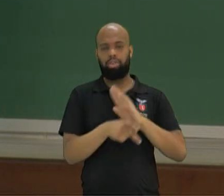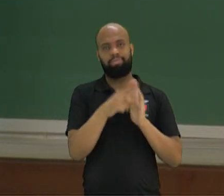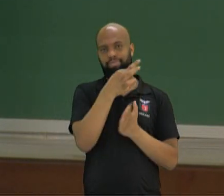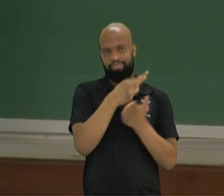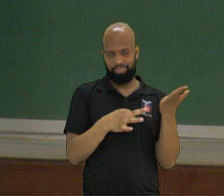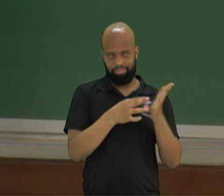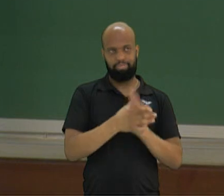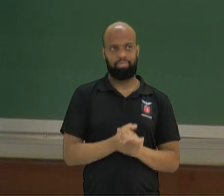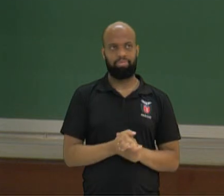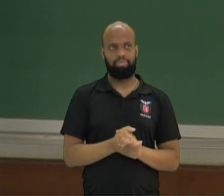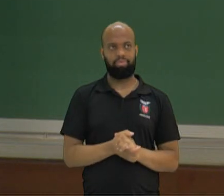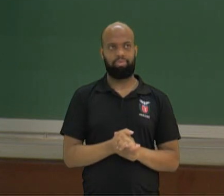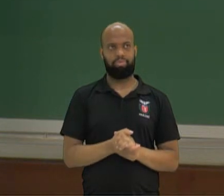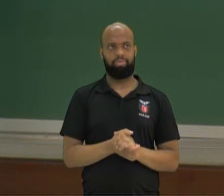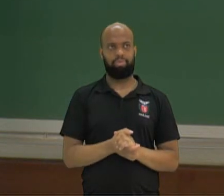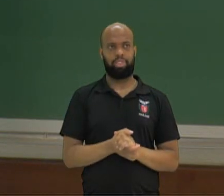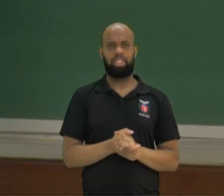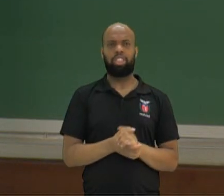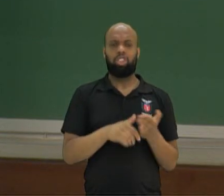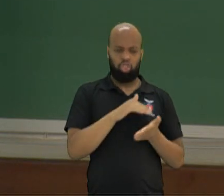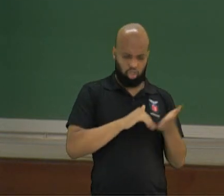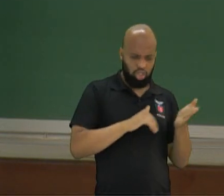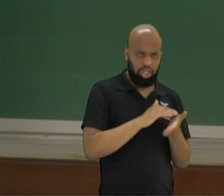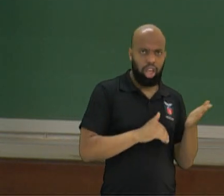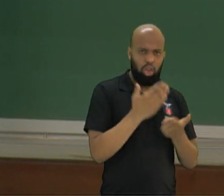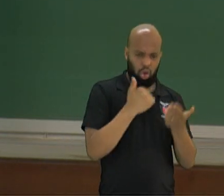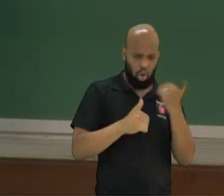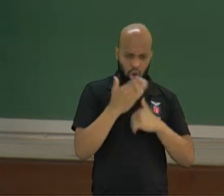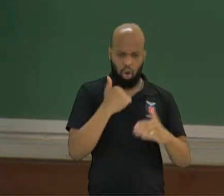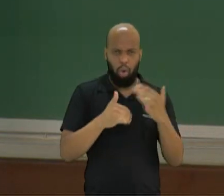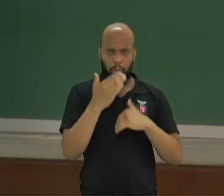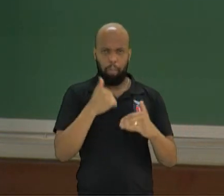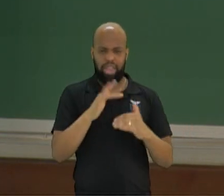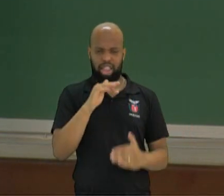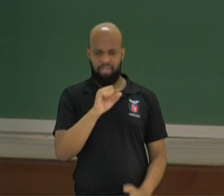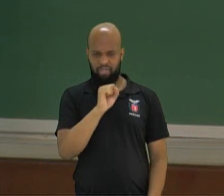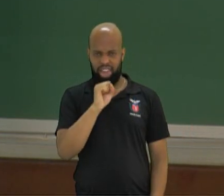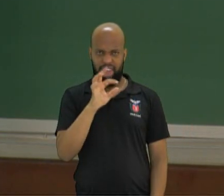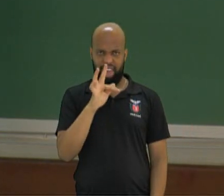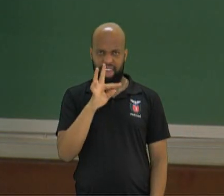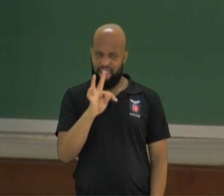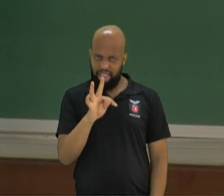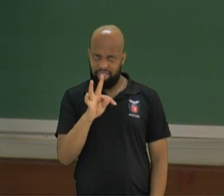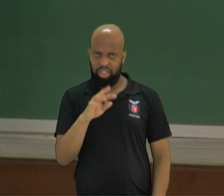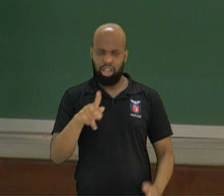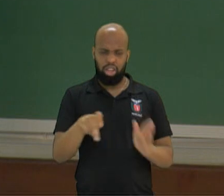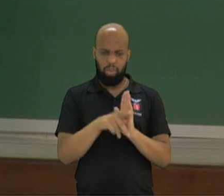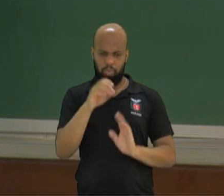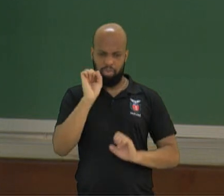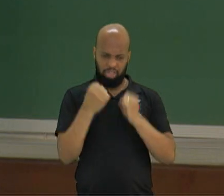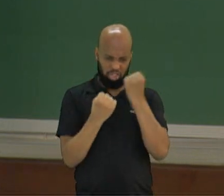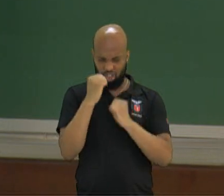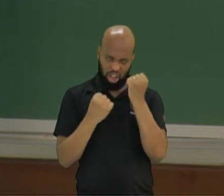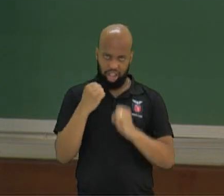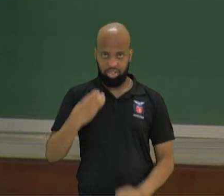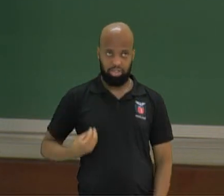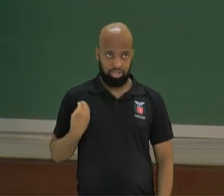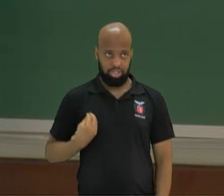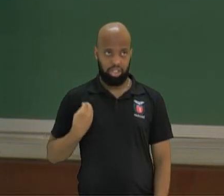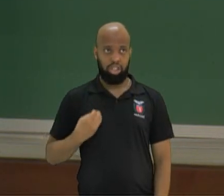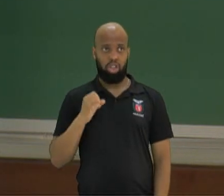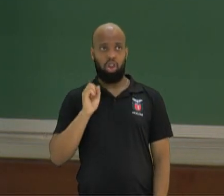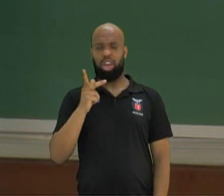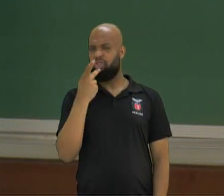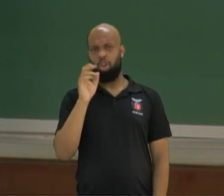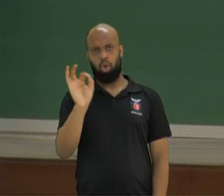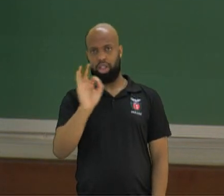falando. Eliminar o hábito de fast food e os efeitos negativos da vida agitada. Eliminar o hábito de fast food, beleza, mas não falou nada sobre